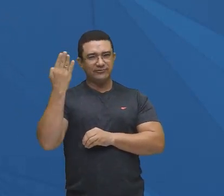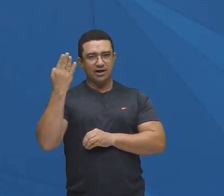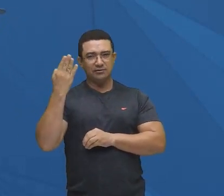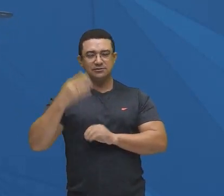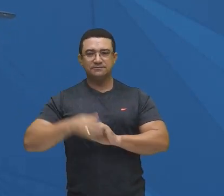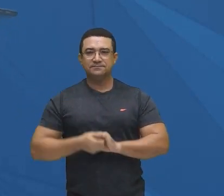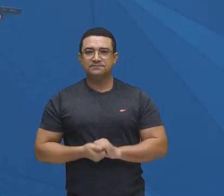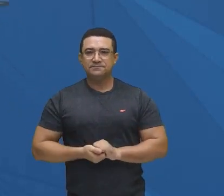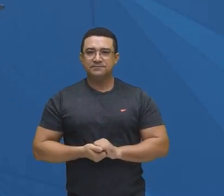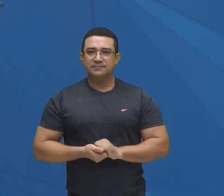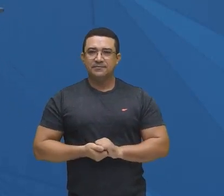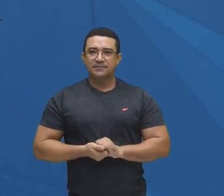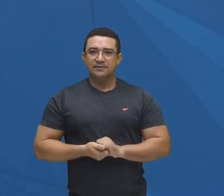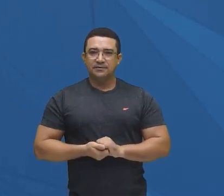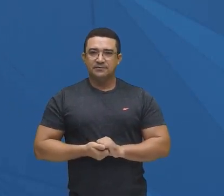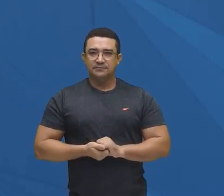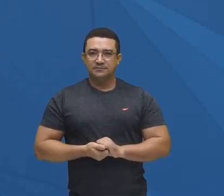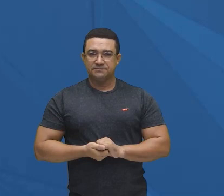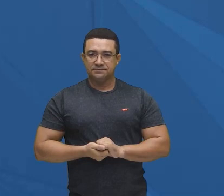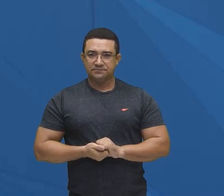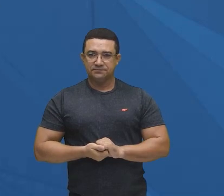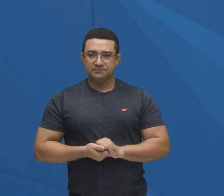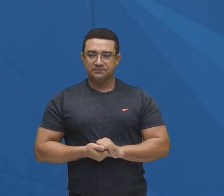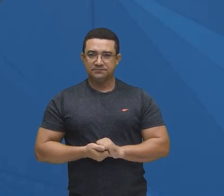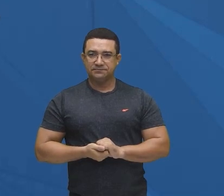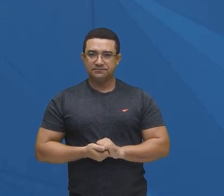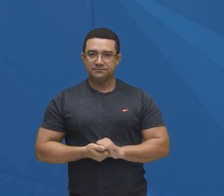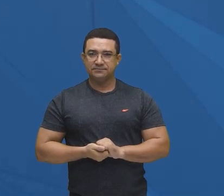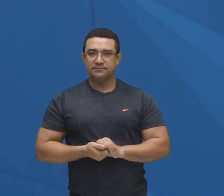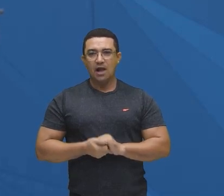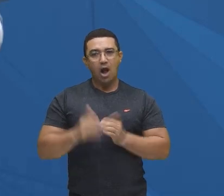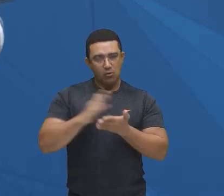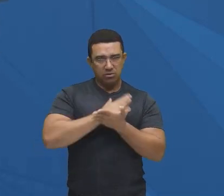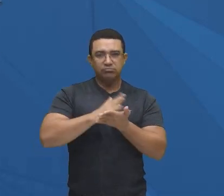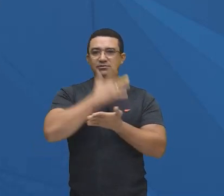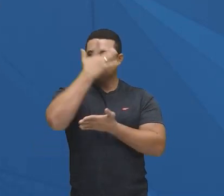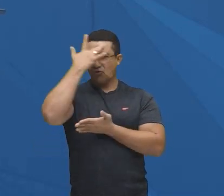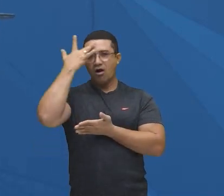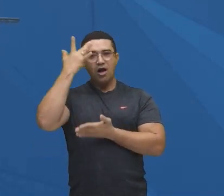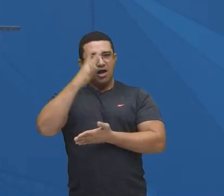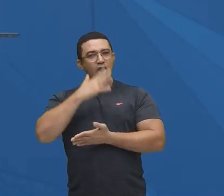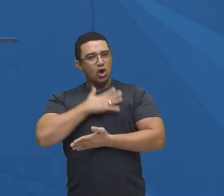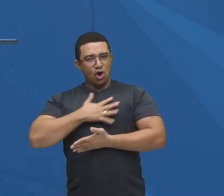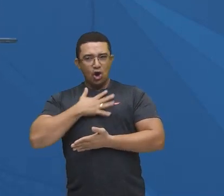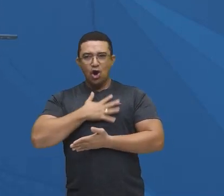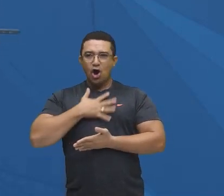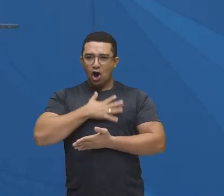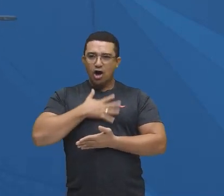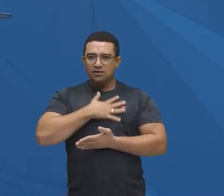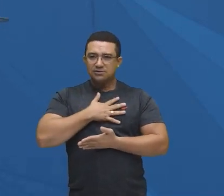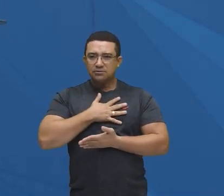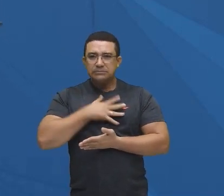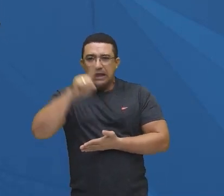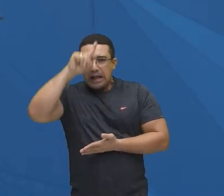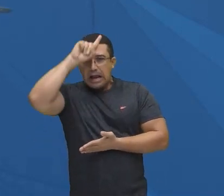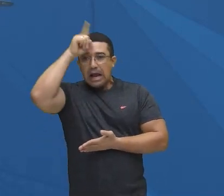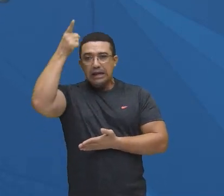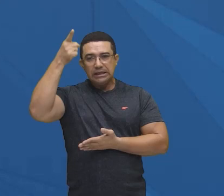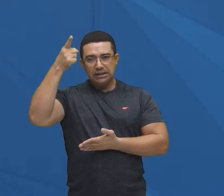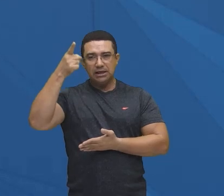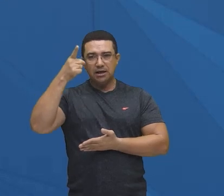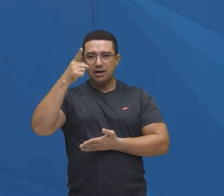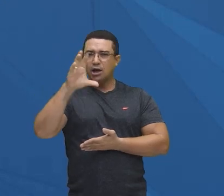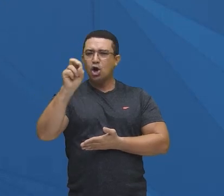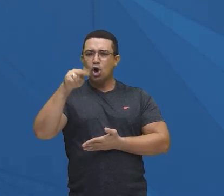gosta tanto de se identificar, fica mais no sentido de anônimo, né? Tem gente que é assim, não é exatamente uma conta fake, né? Mas não põe